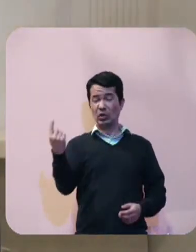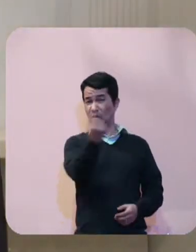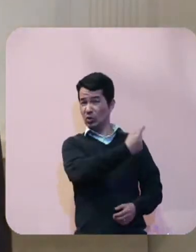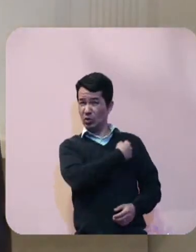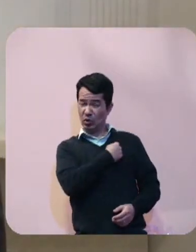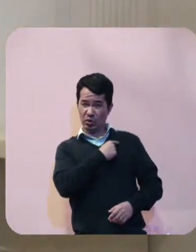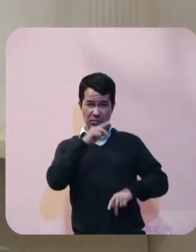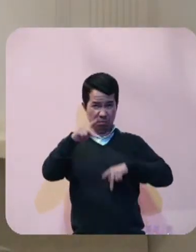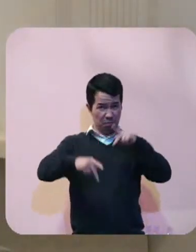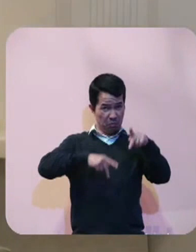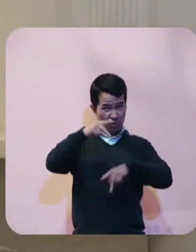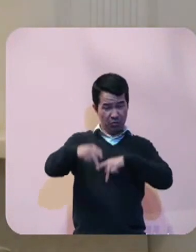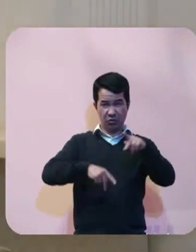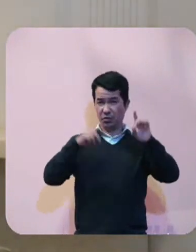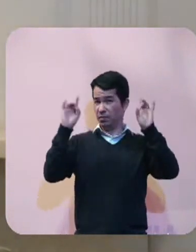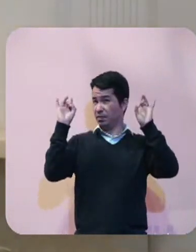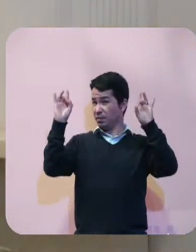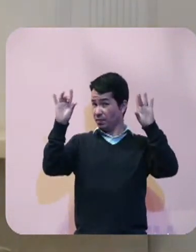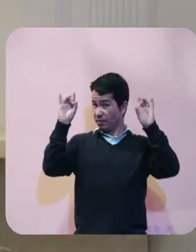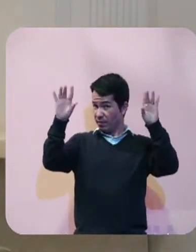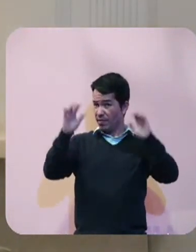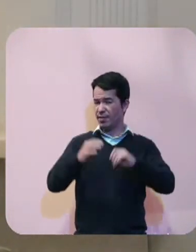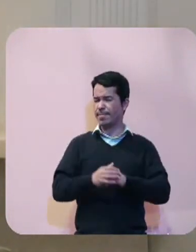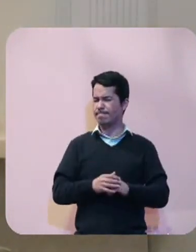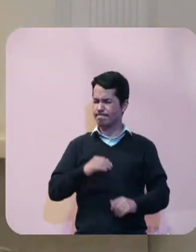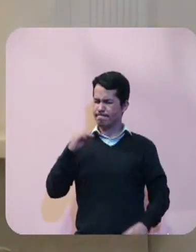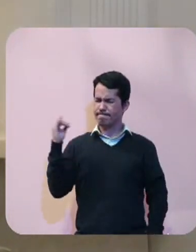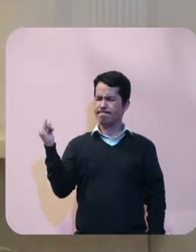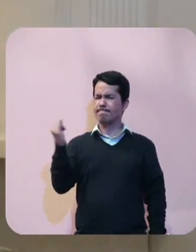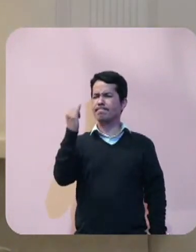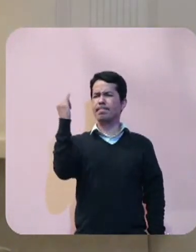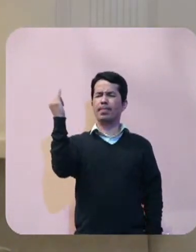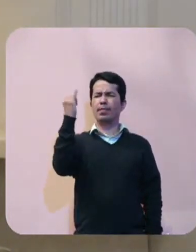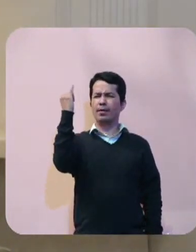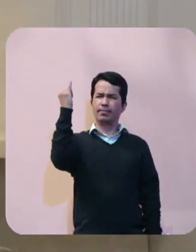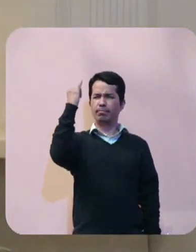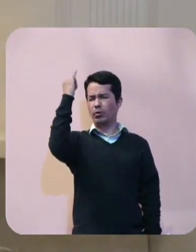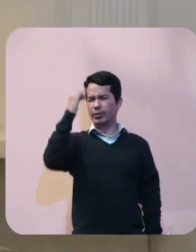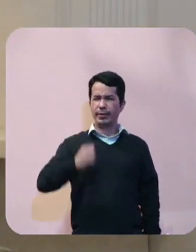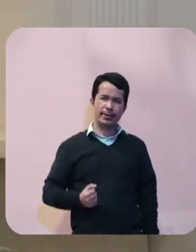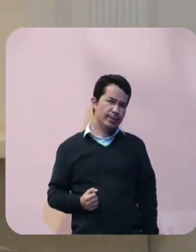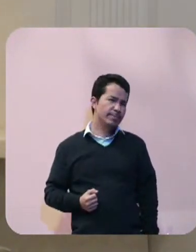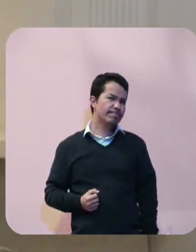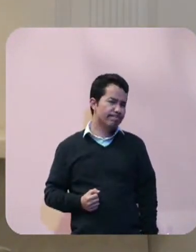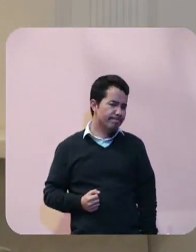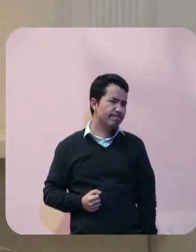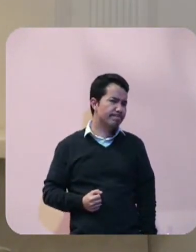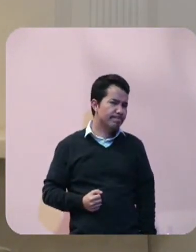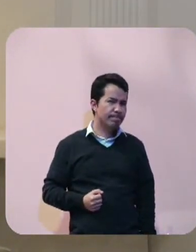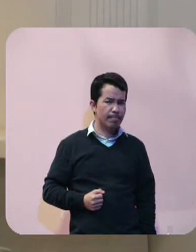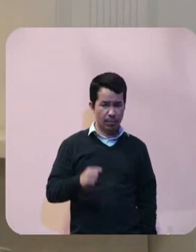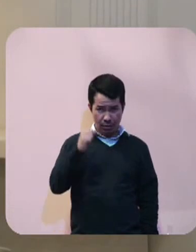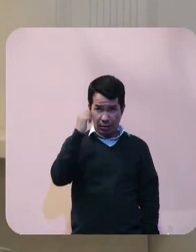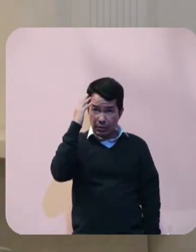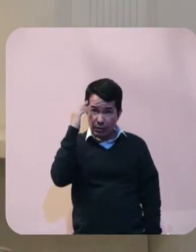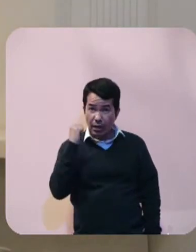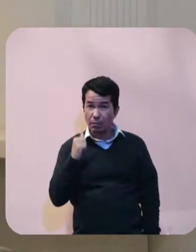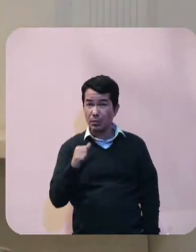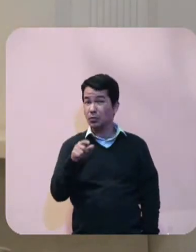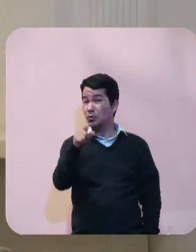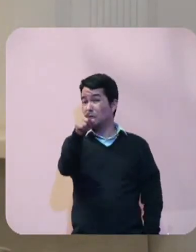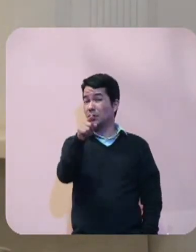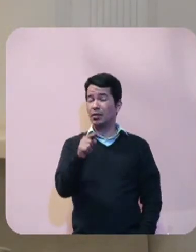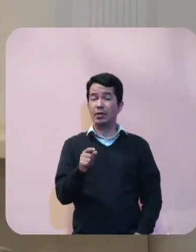é importante. Sabe, essas palavras que você traz como bênção para os seus filhos serão como